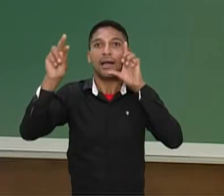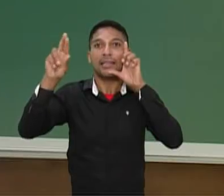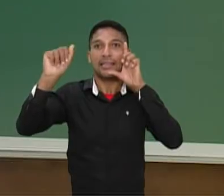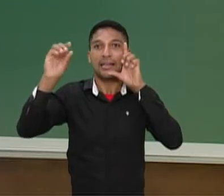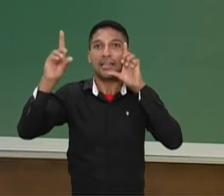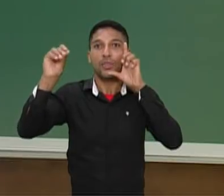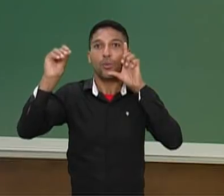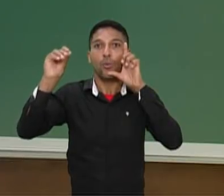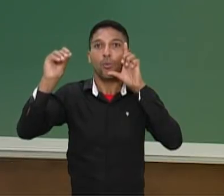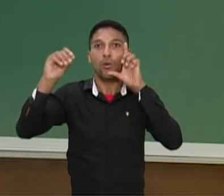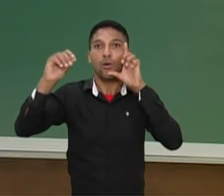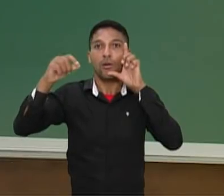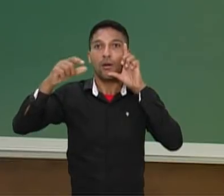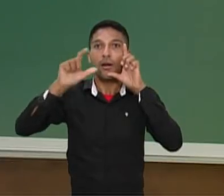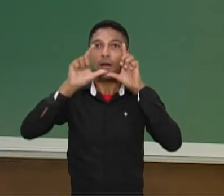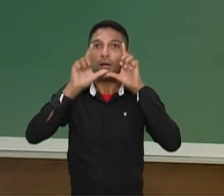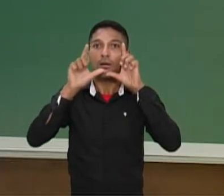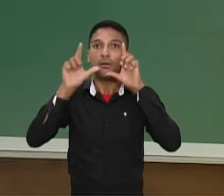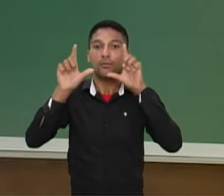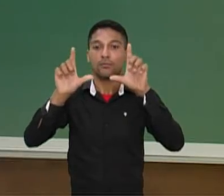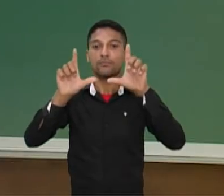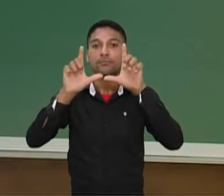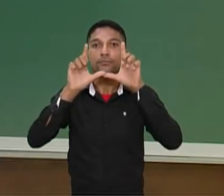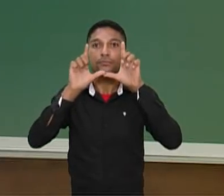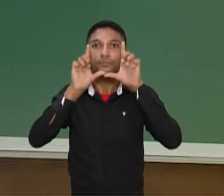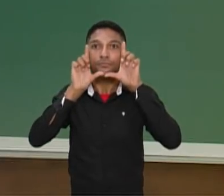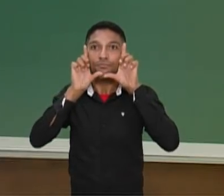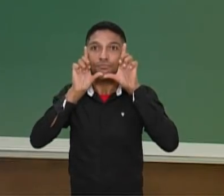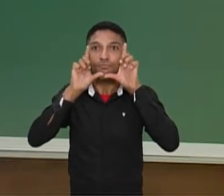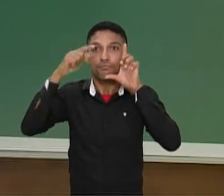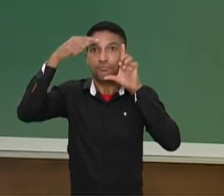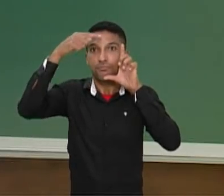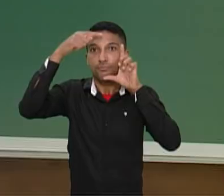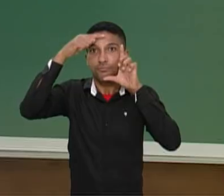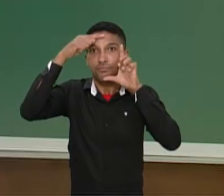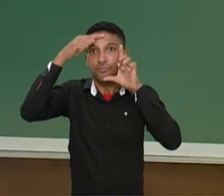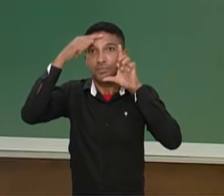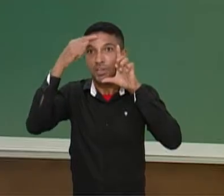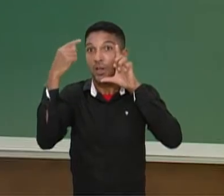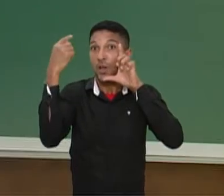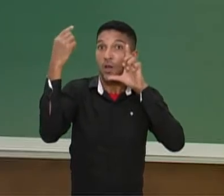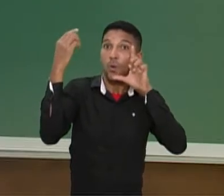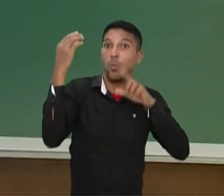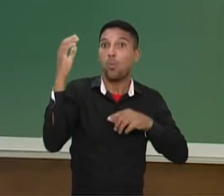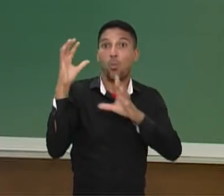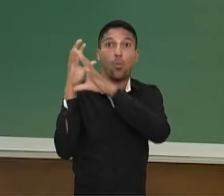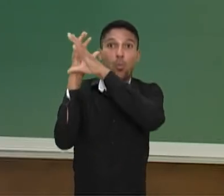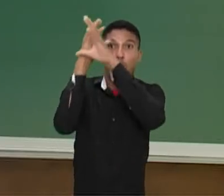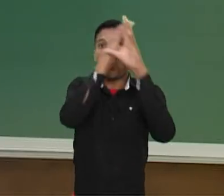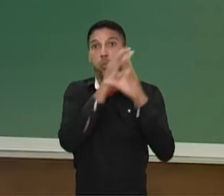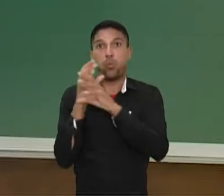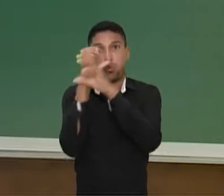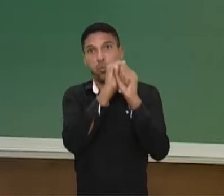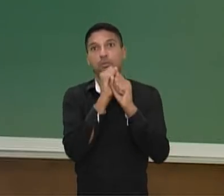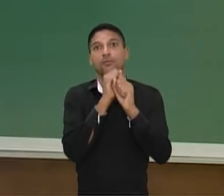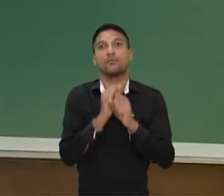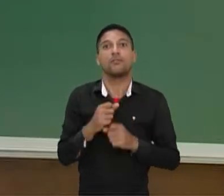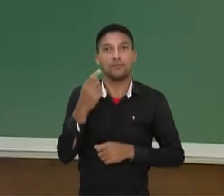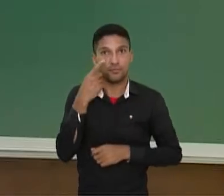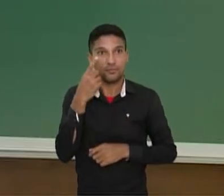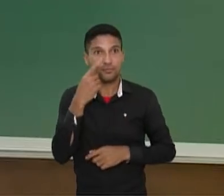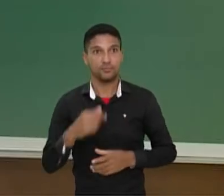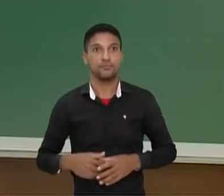maior que o primeiro, né? Feitas as 3 continhas, o que falta fazer? juntar todo mundo. Tenho que